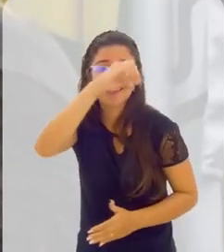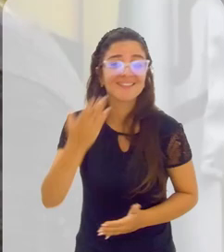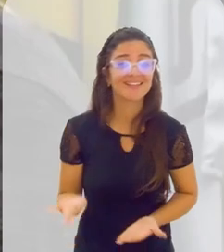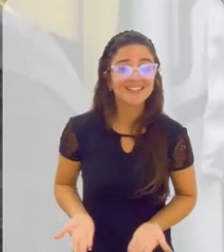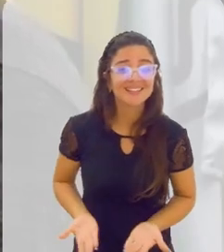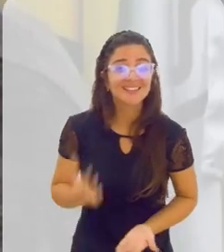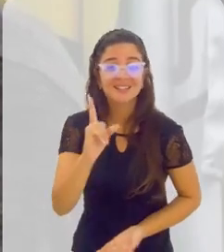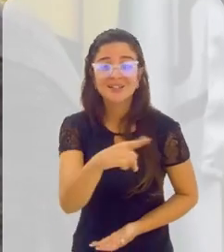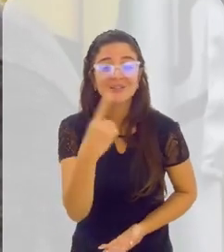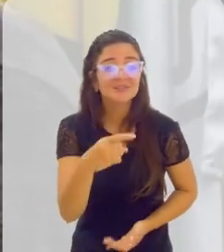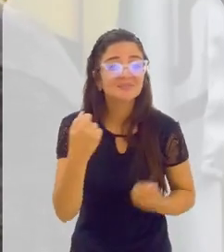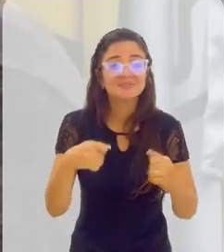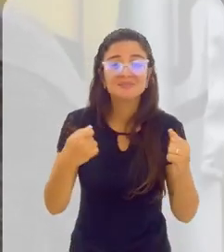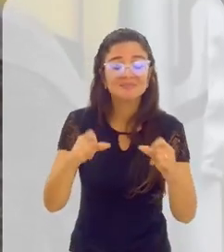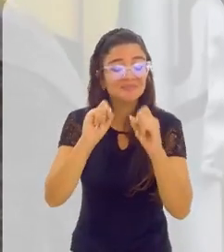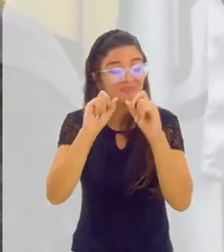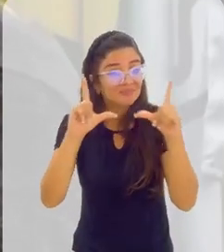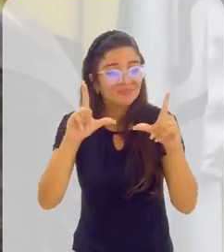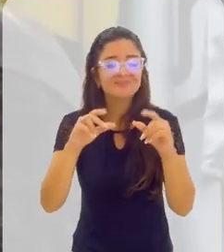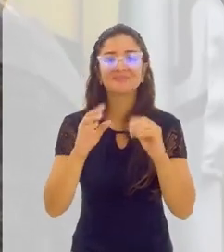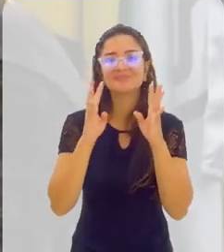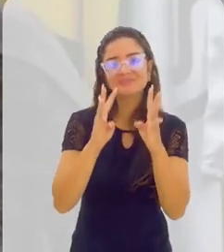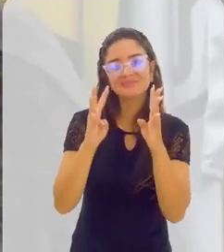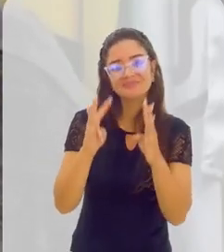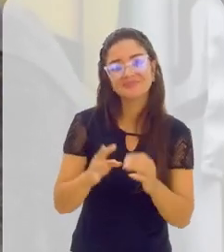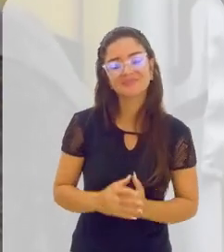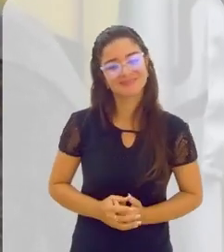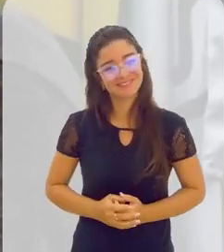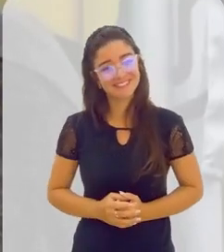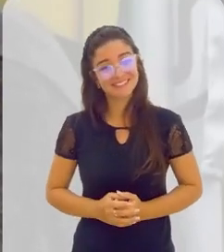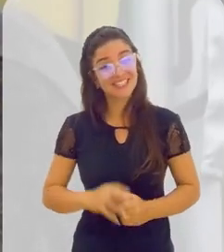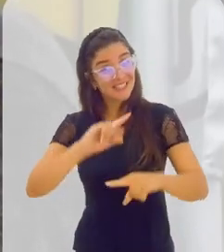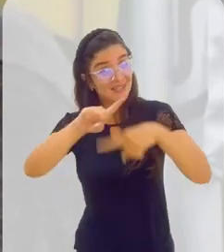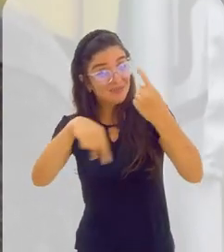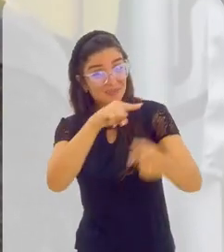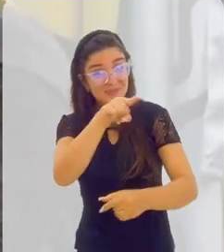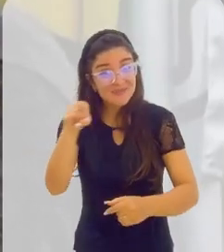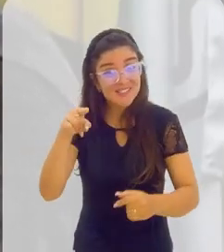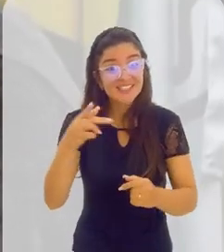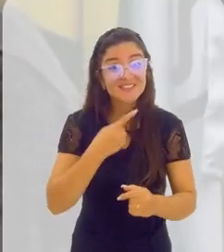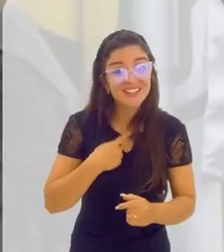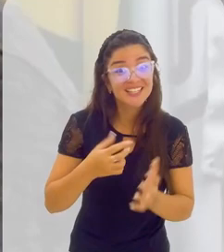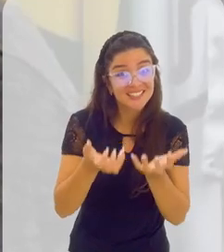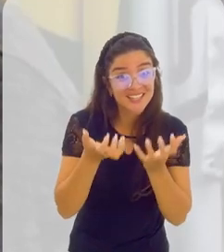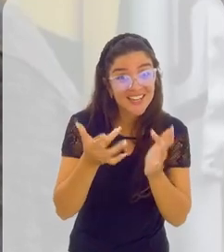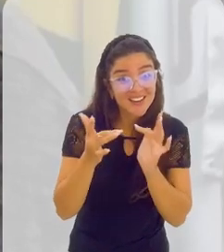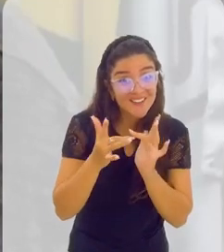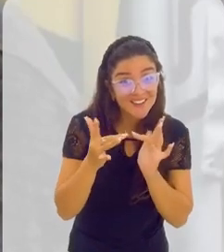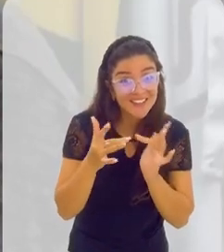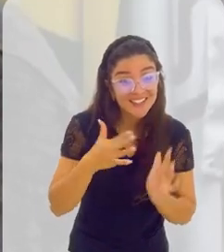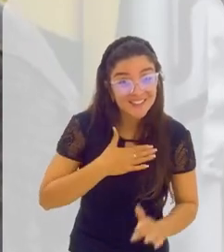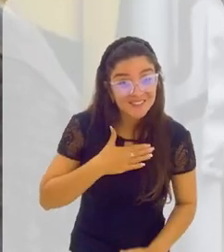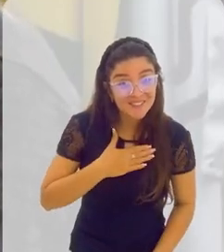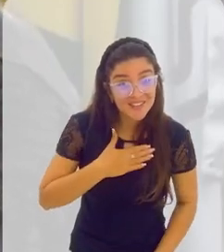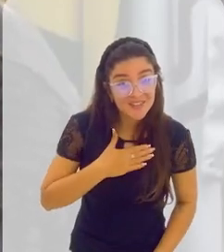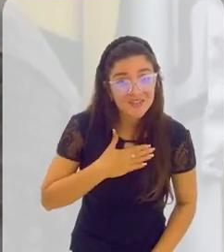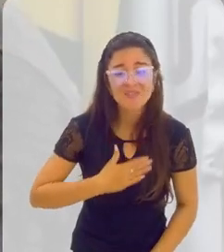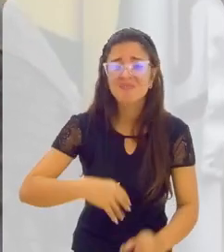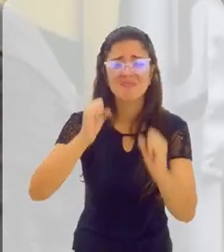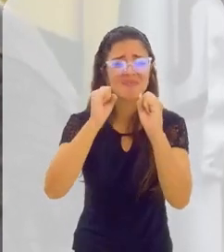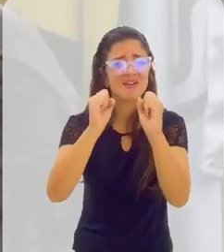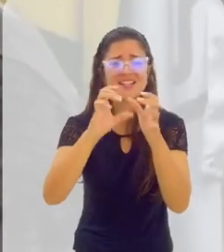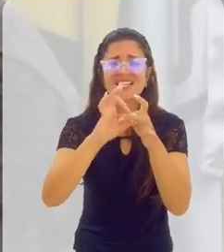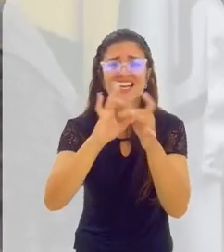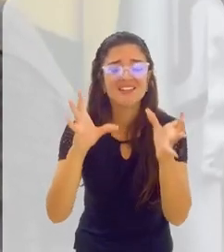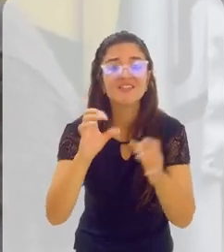gente tem que estar Atento e olha eu tô aberta depois se quiser a gente passa o meu e-mail quem quiser ter dúvidas suas ordens